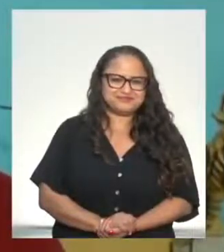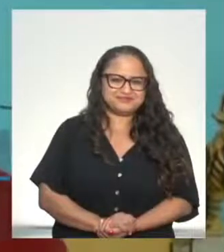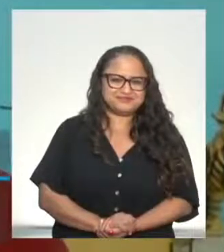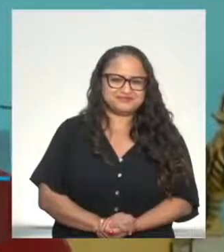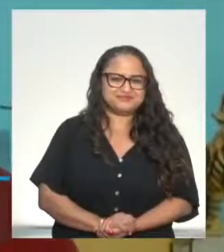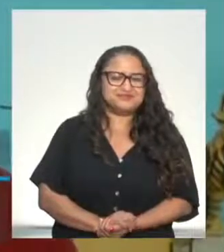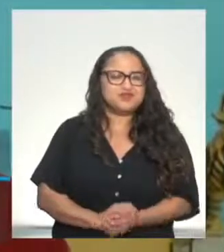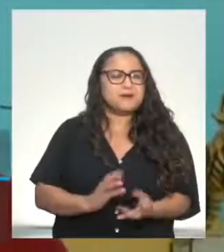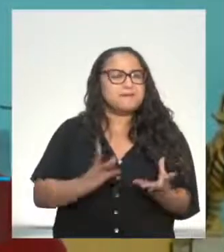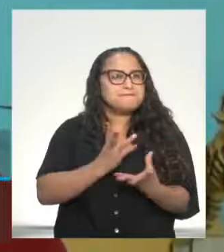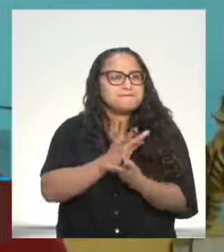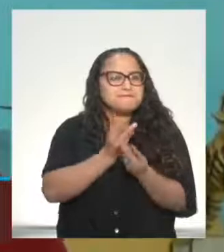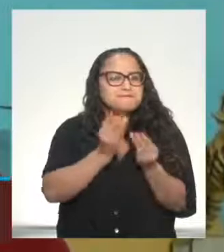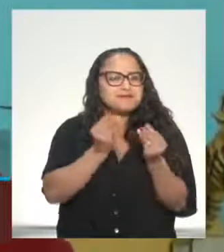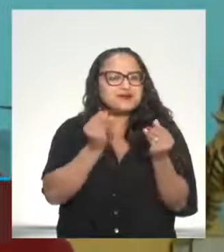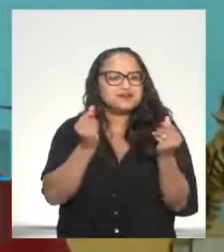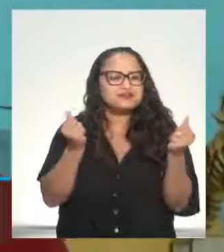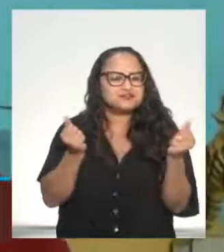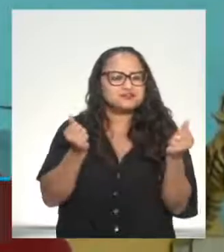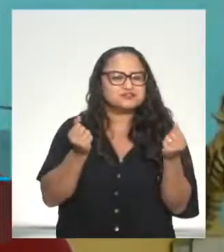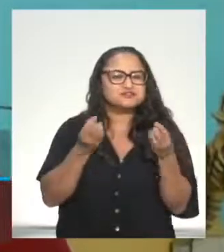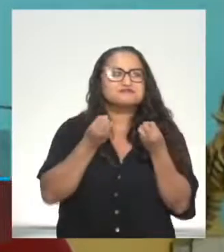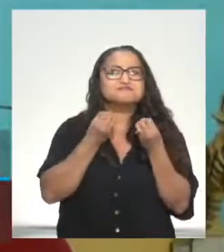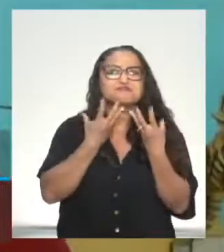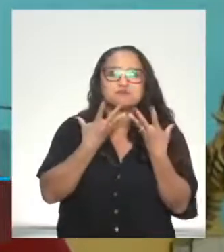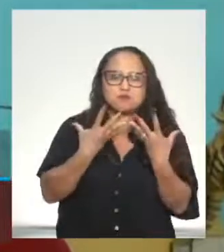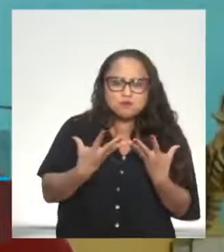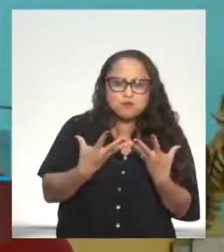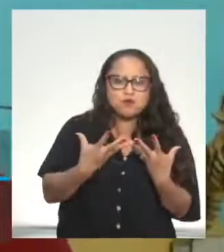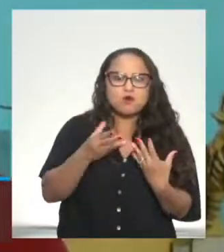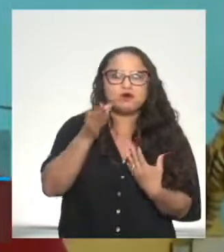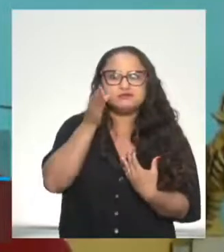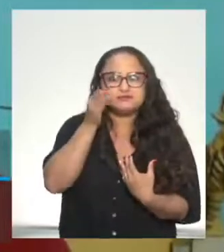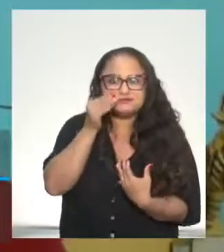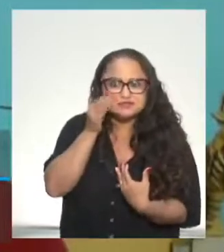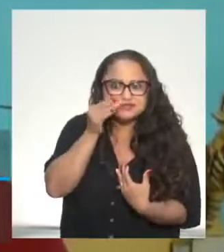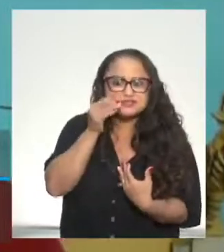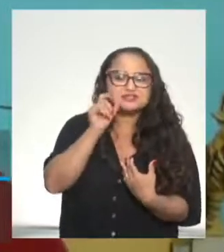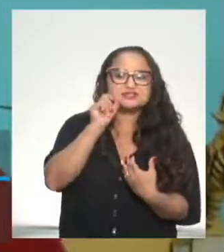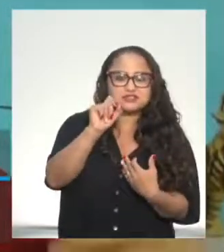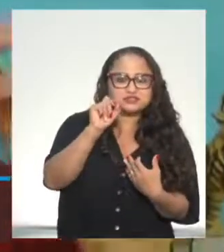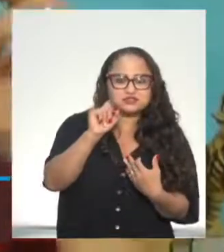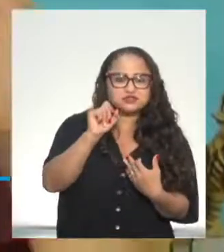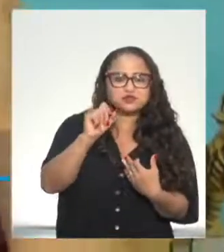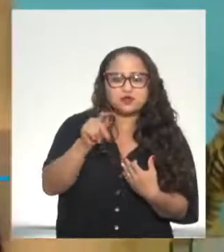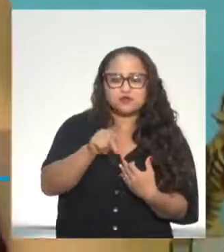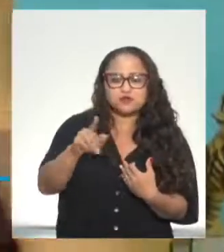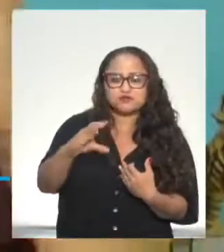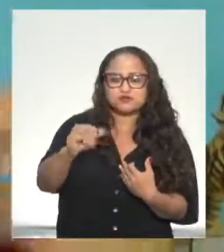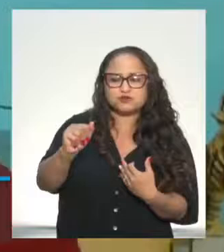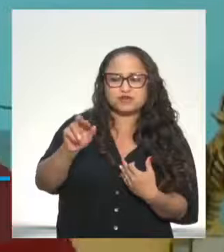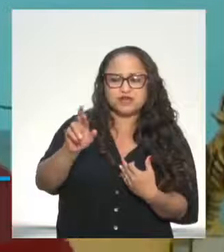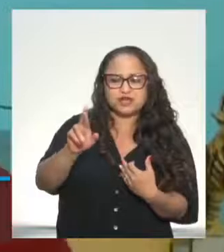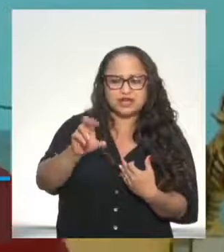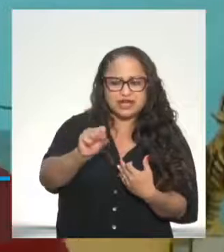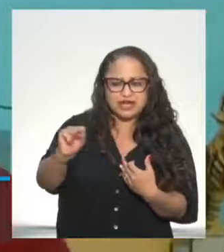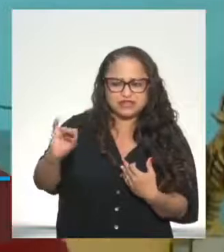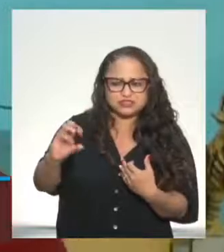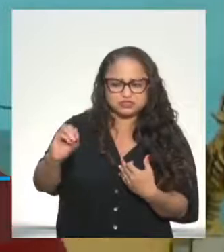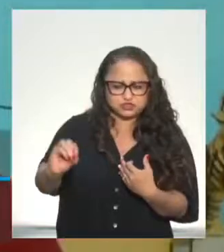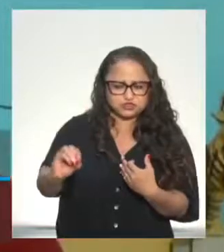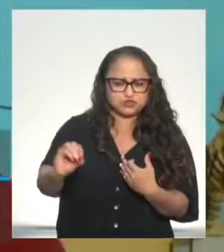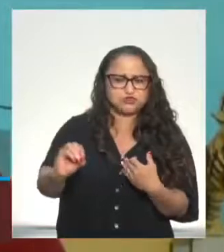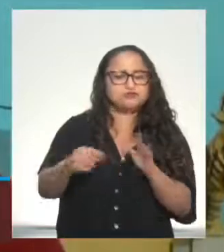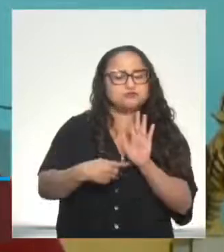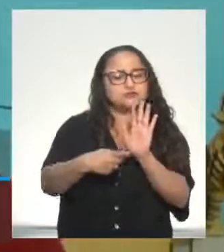Que fantástico, muito ilustrativo aí esse tutorial do professor Katsu, mostrando para a gente como é